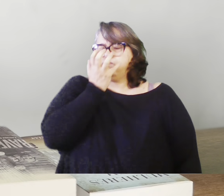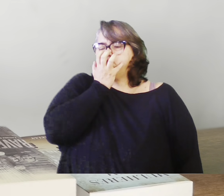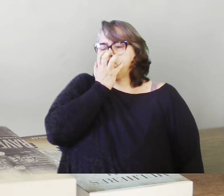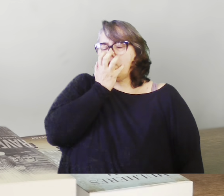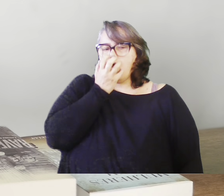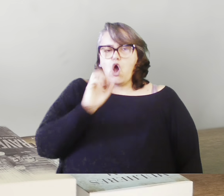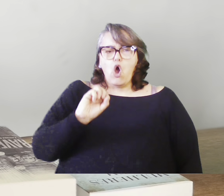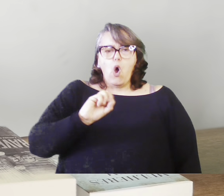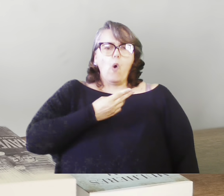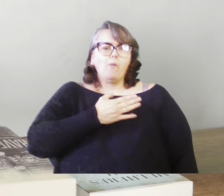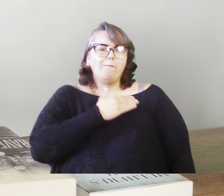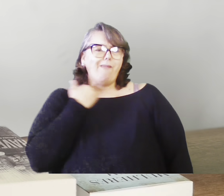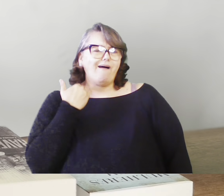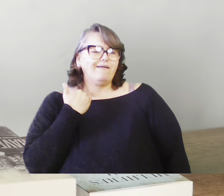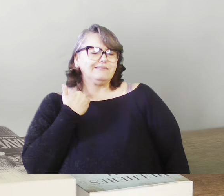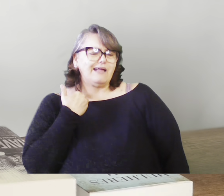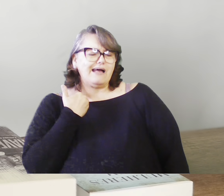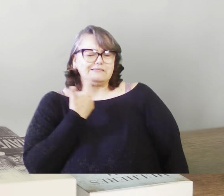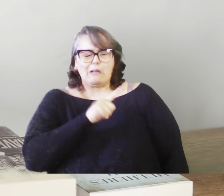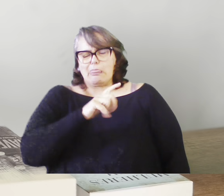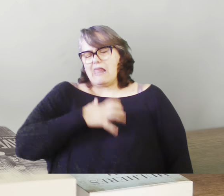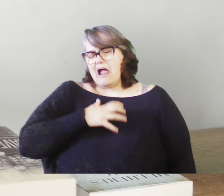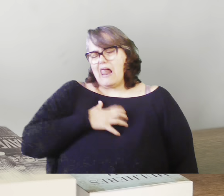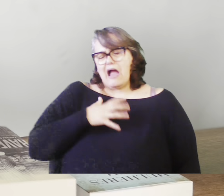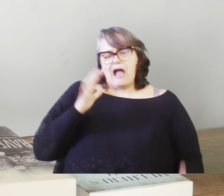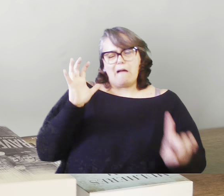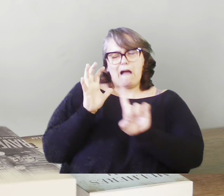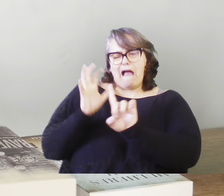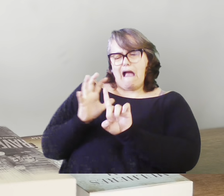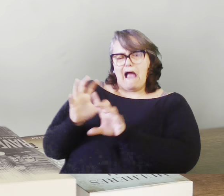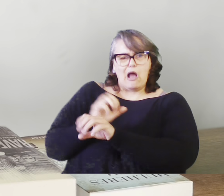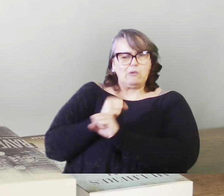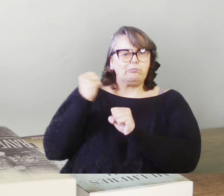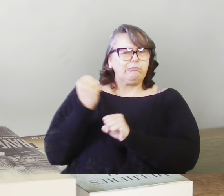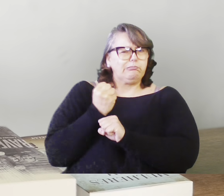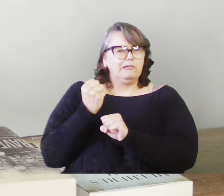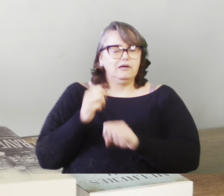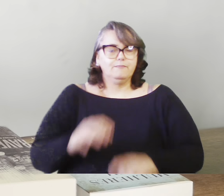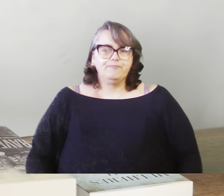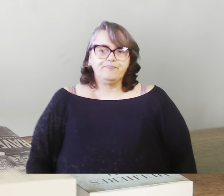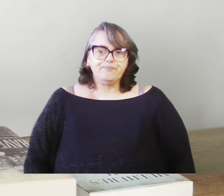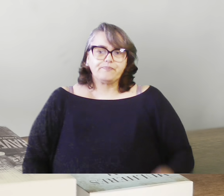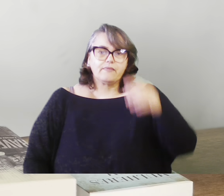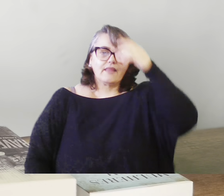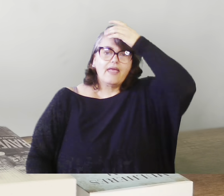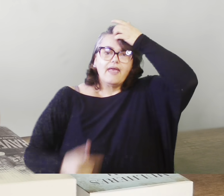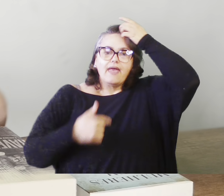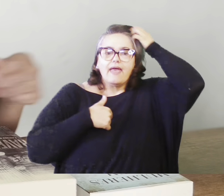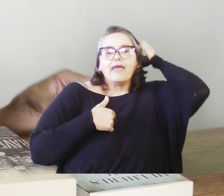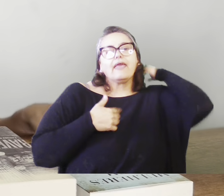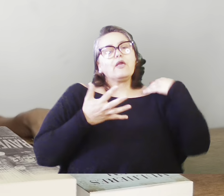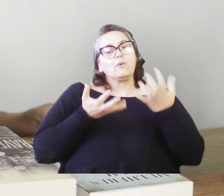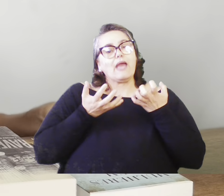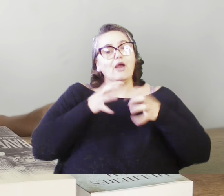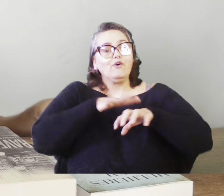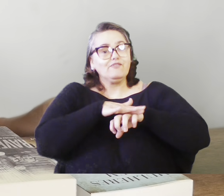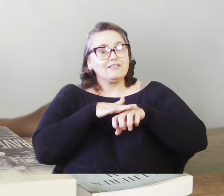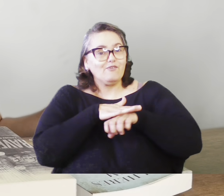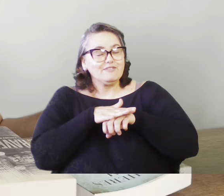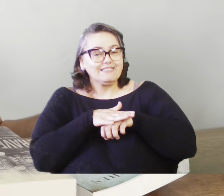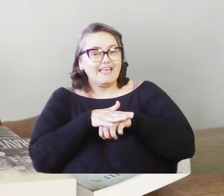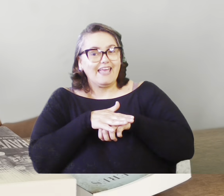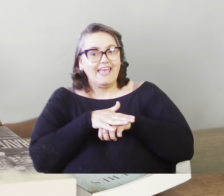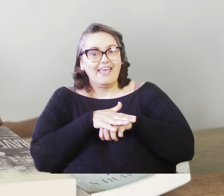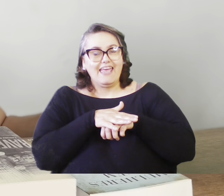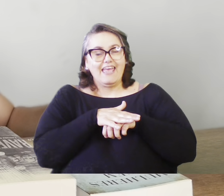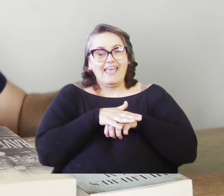foram mortas em câmaras ou foram mortas por outros meios cruéis. E eu queria comentar